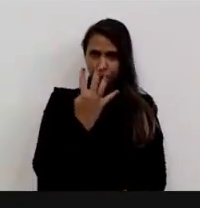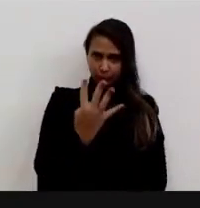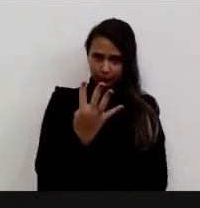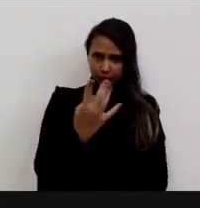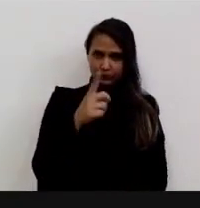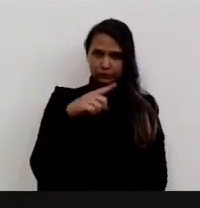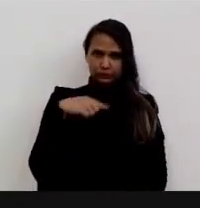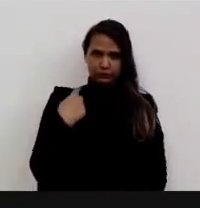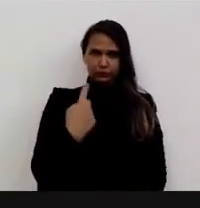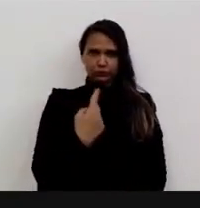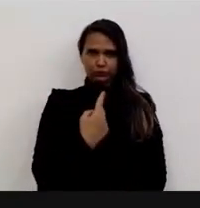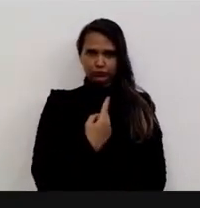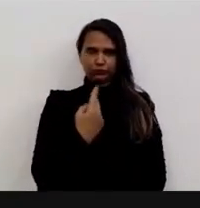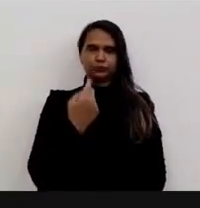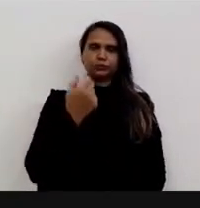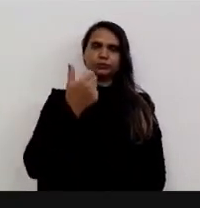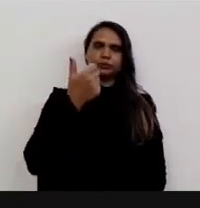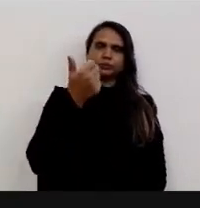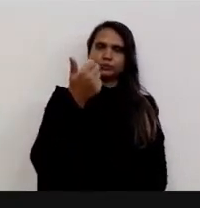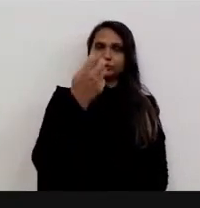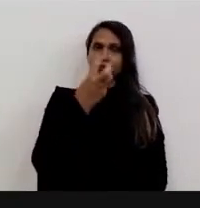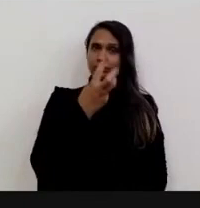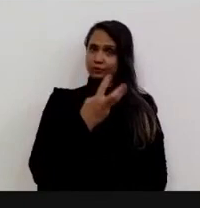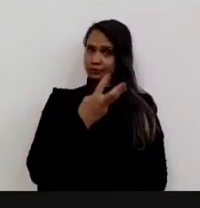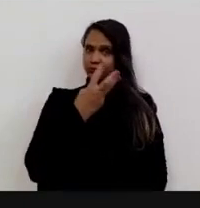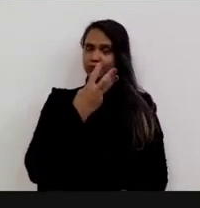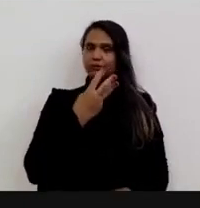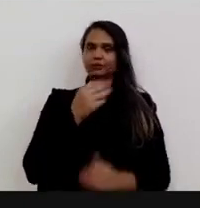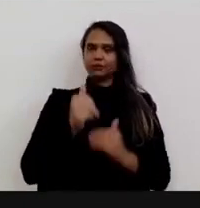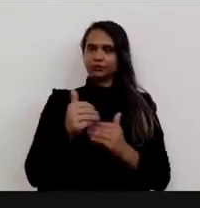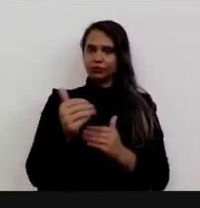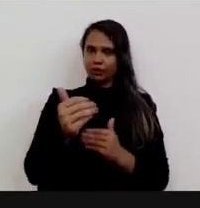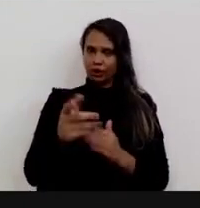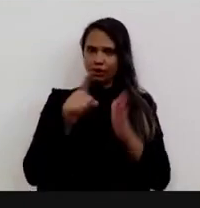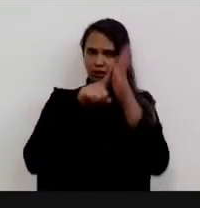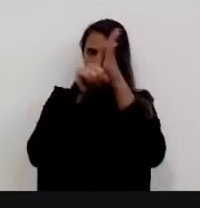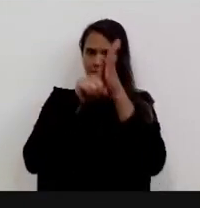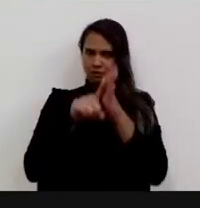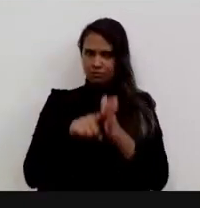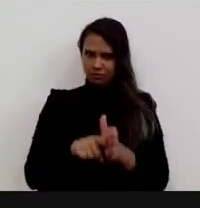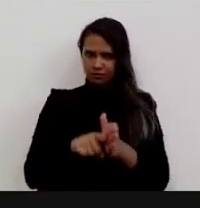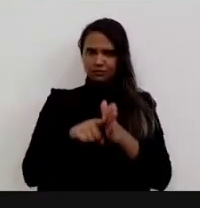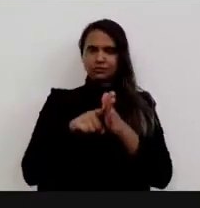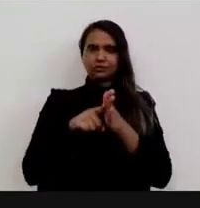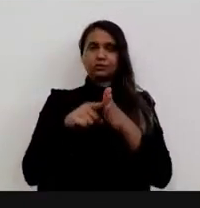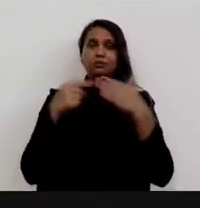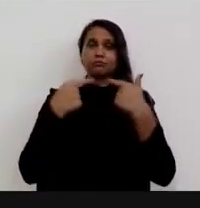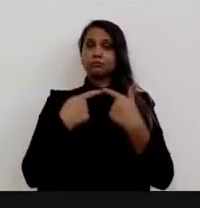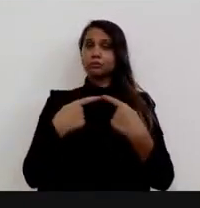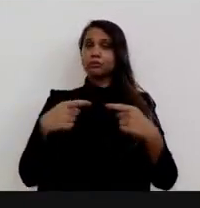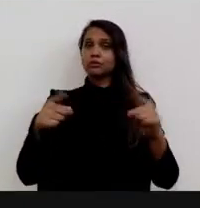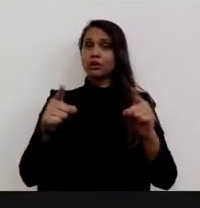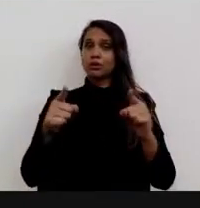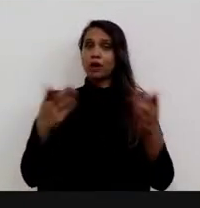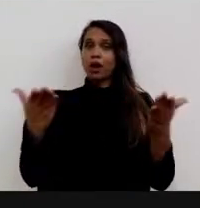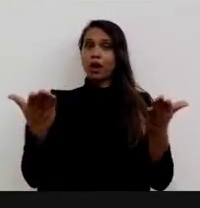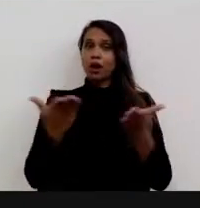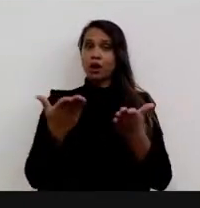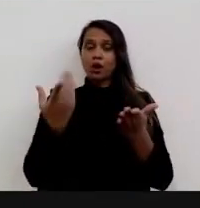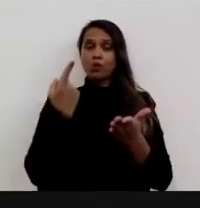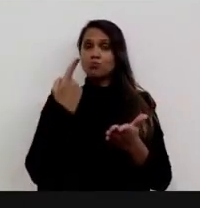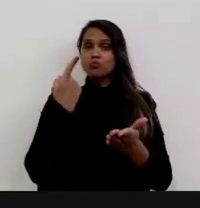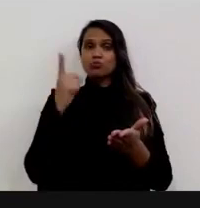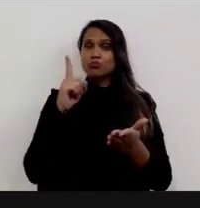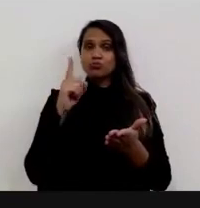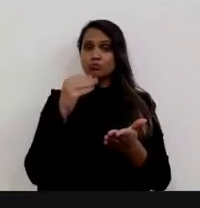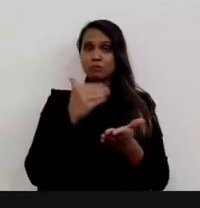da nossa 13ª Jornada de Pesquisa e Extensão. Sessão essa que abre a reta final da nossa jornada.